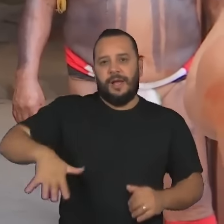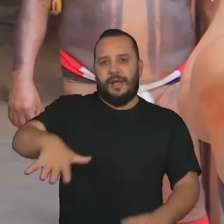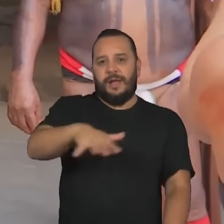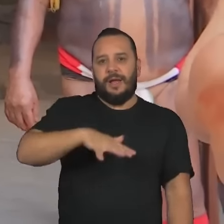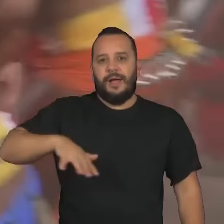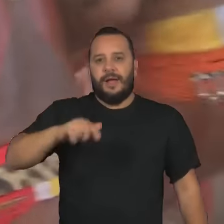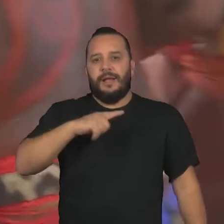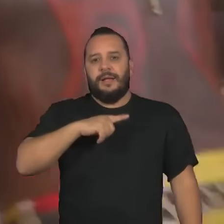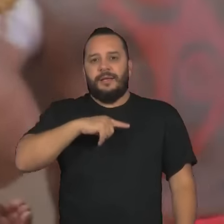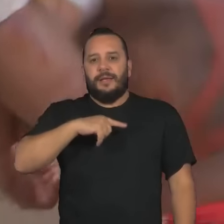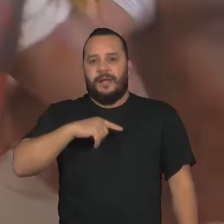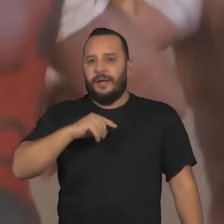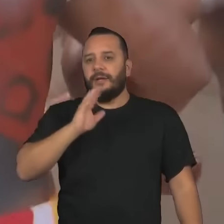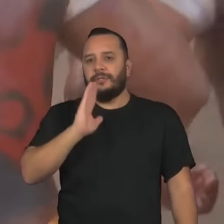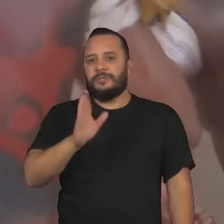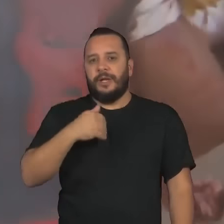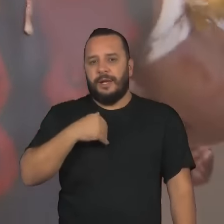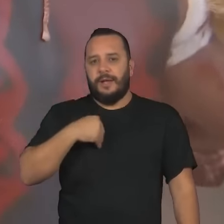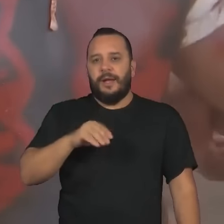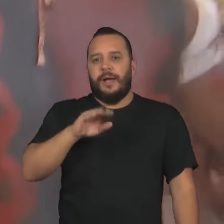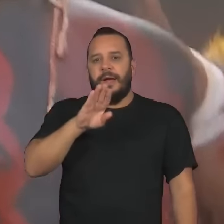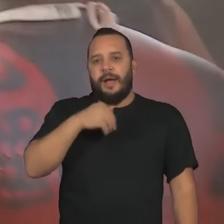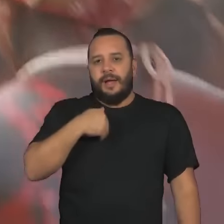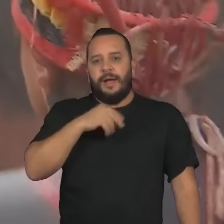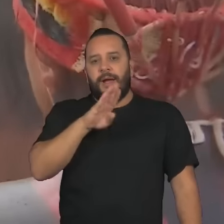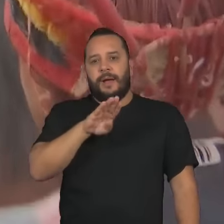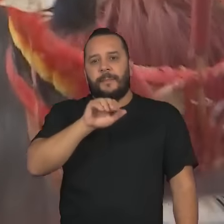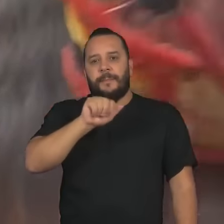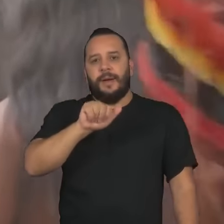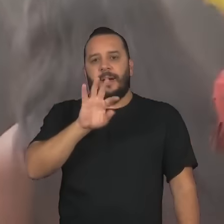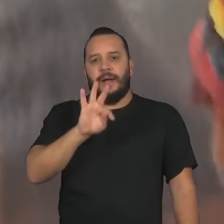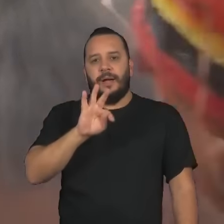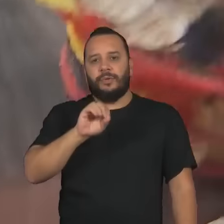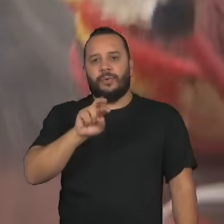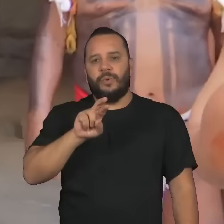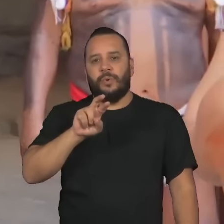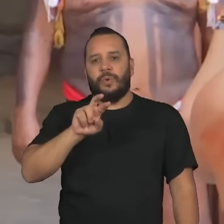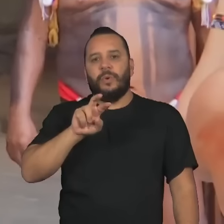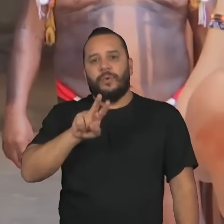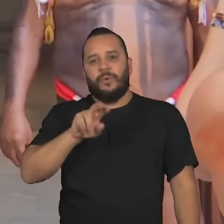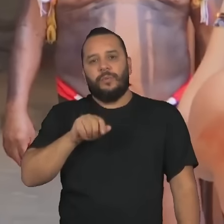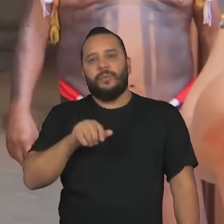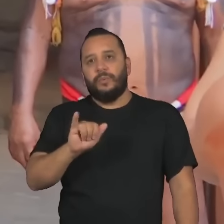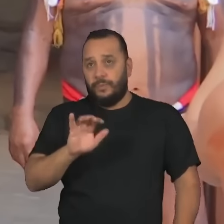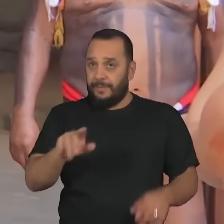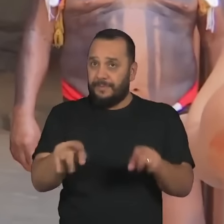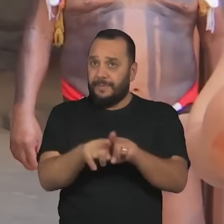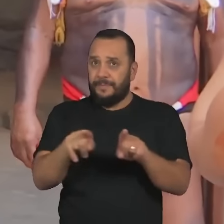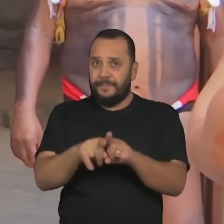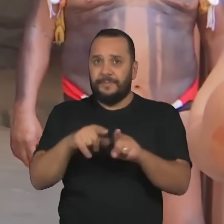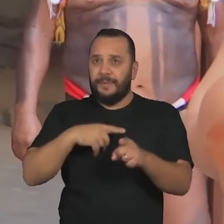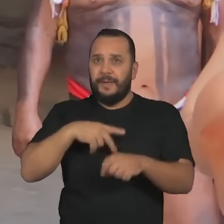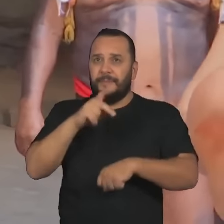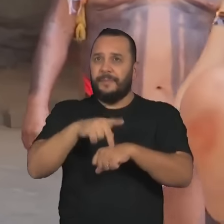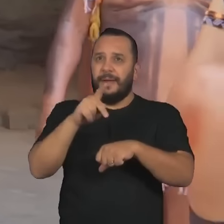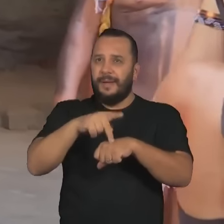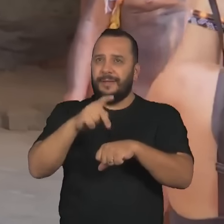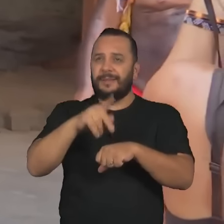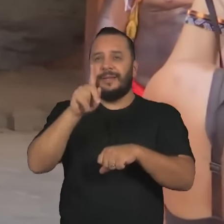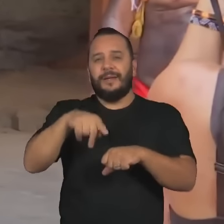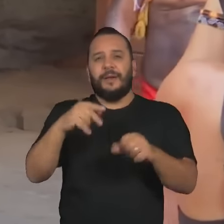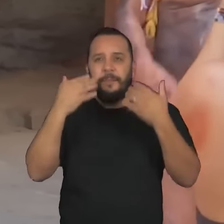especial para nós. Tudo para receber a réplica de Kamukuaká. Esse aqui é um instrumento que